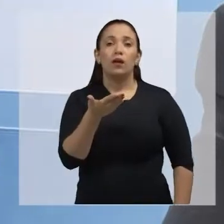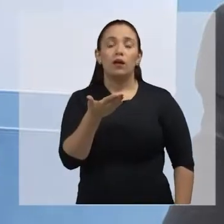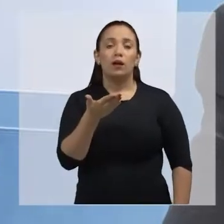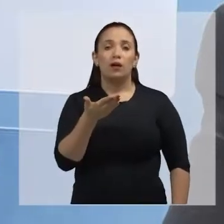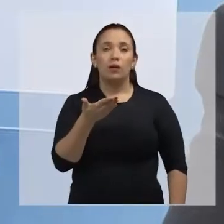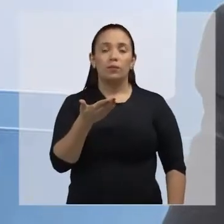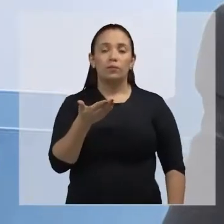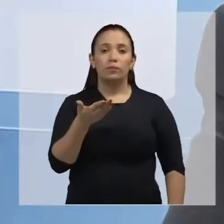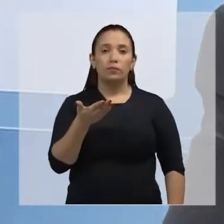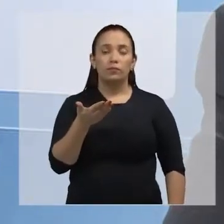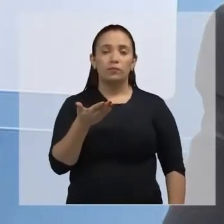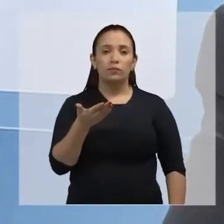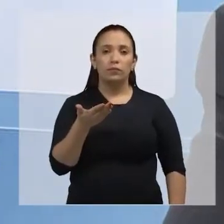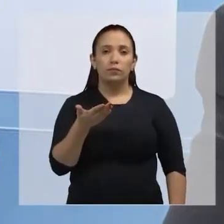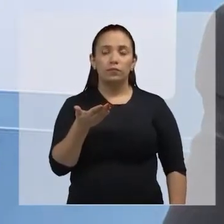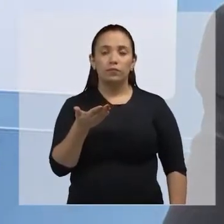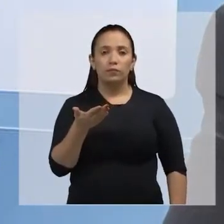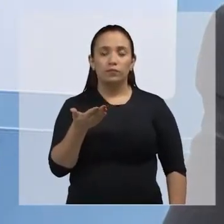programa...